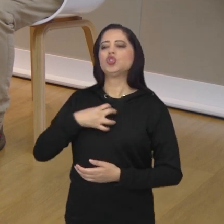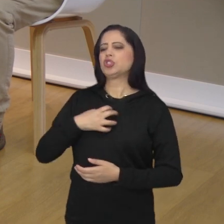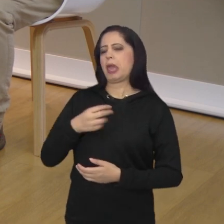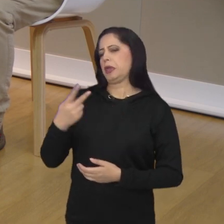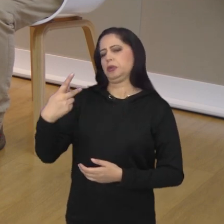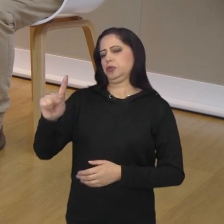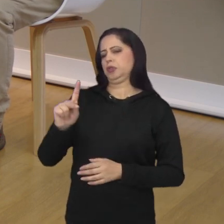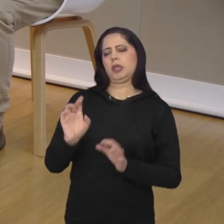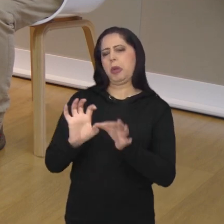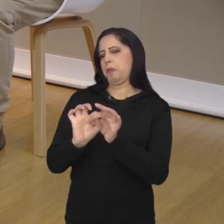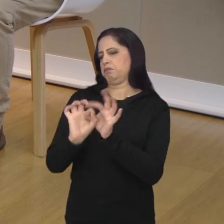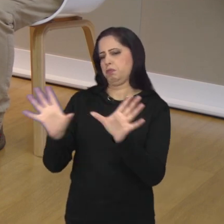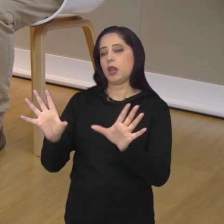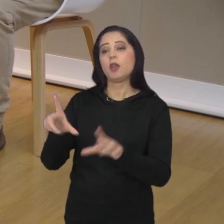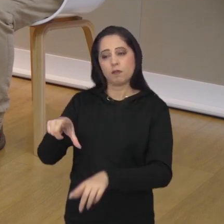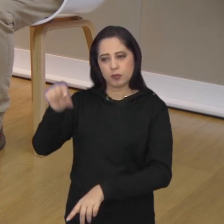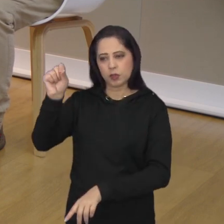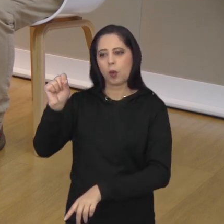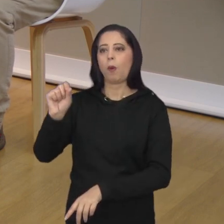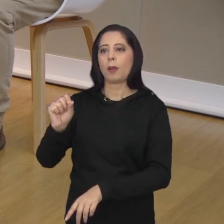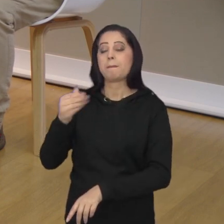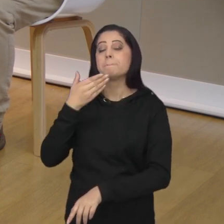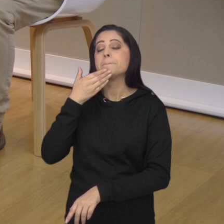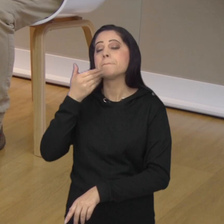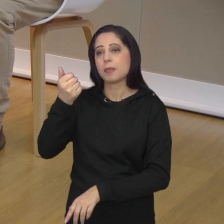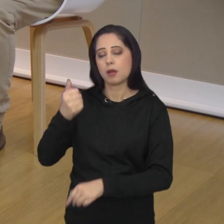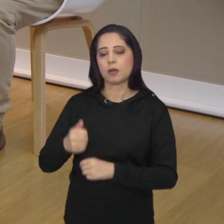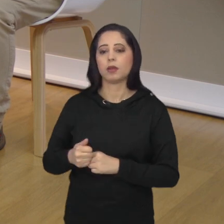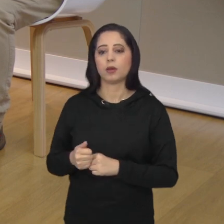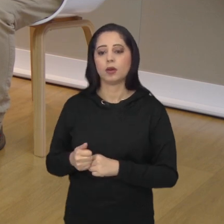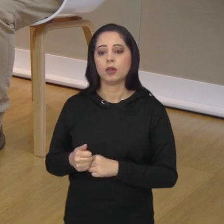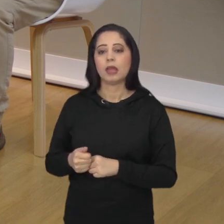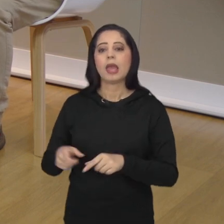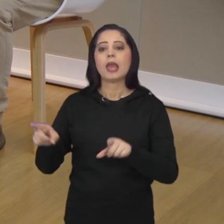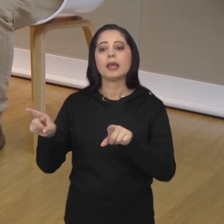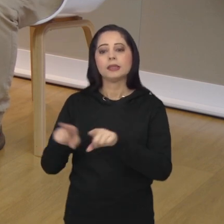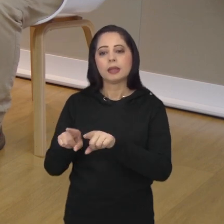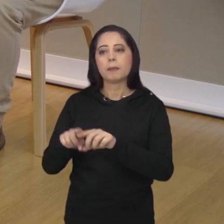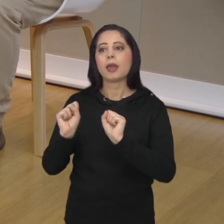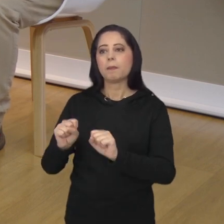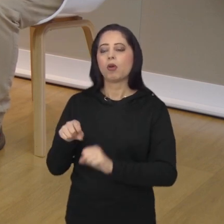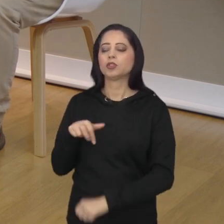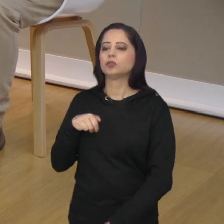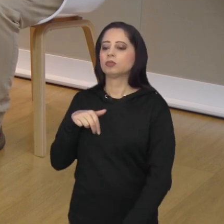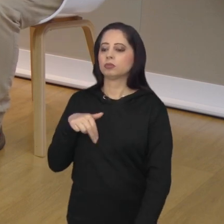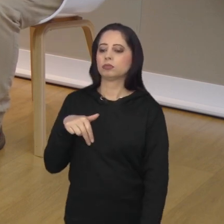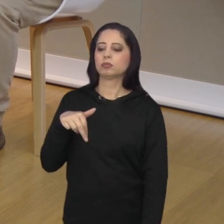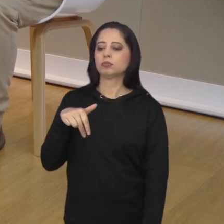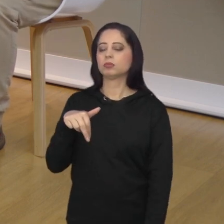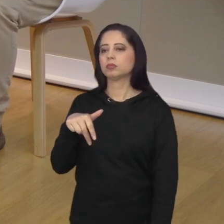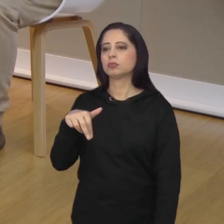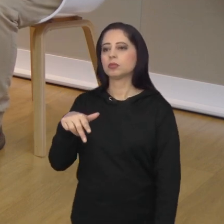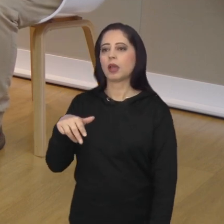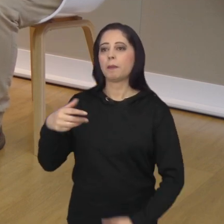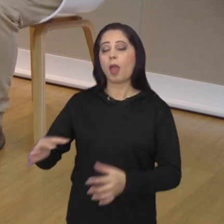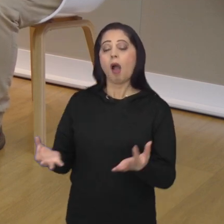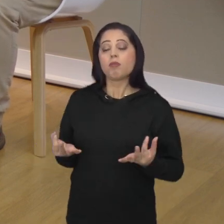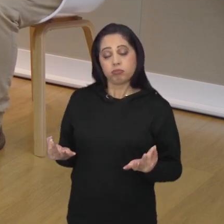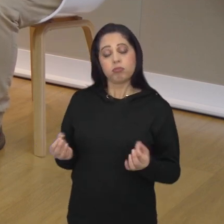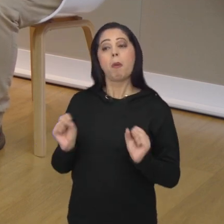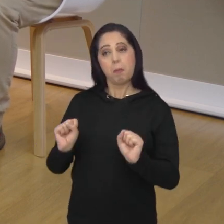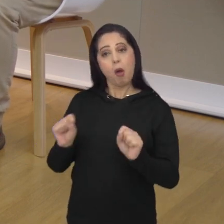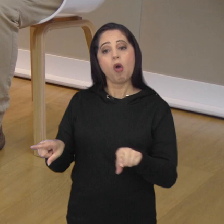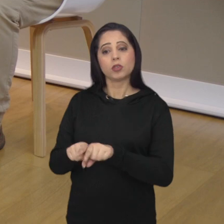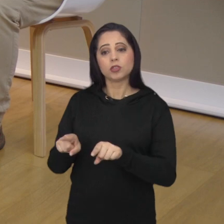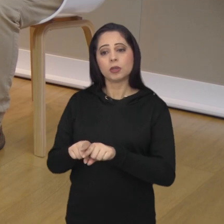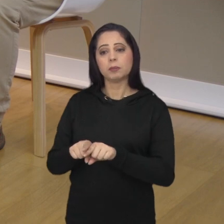mais alinhado, mais centrado, né? E inclusive a meditação caminhando. É possível também, Olha só que desde que você